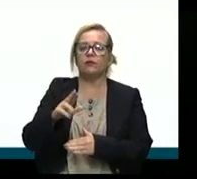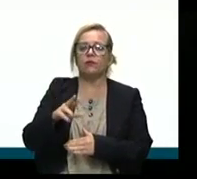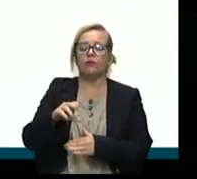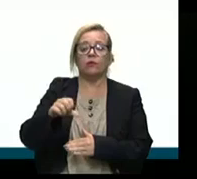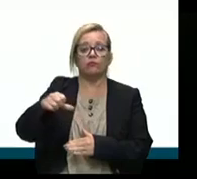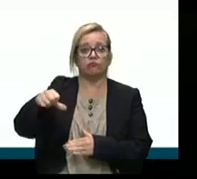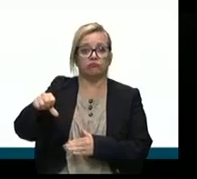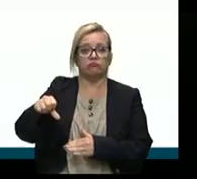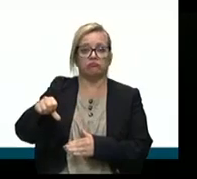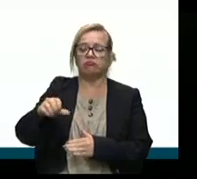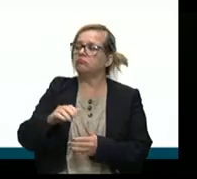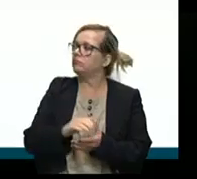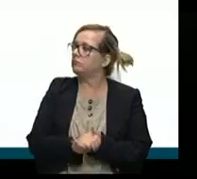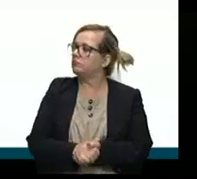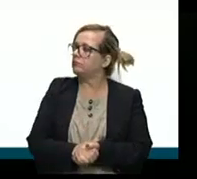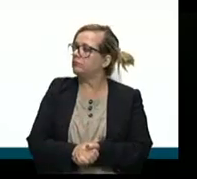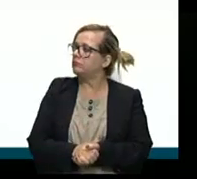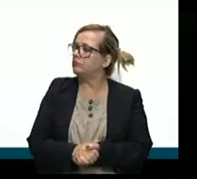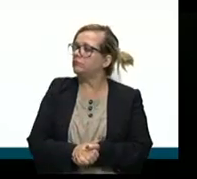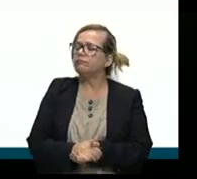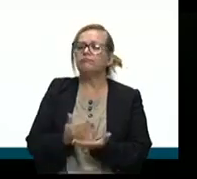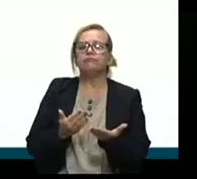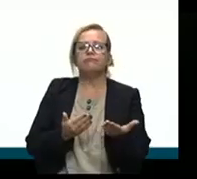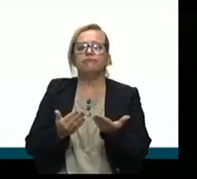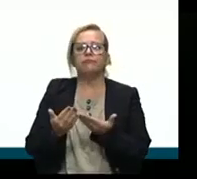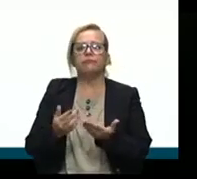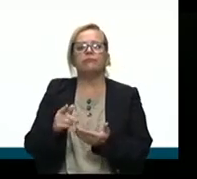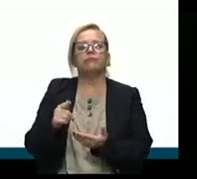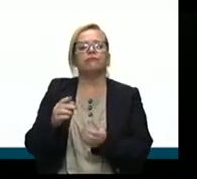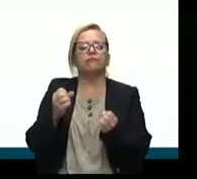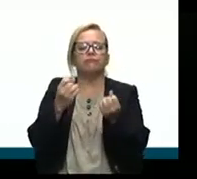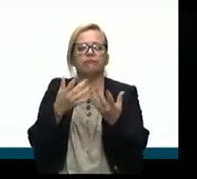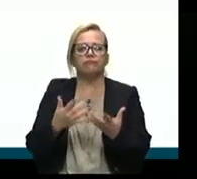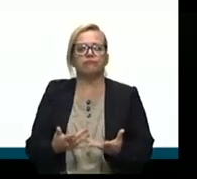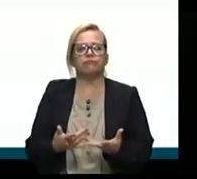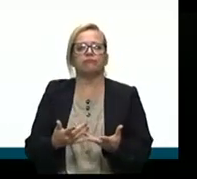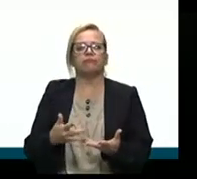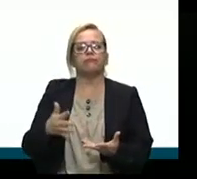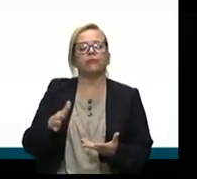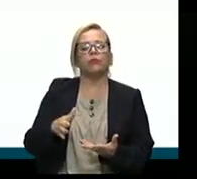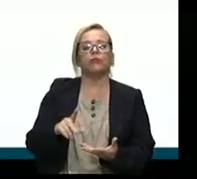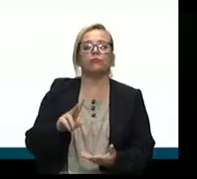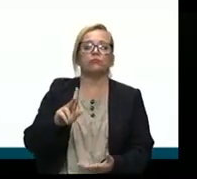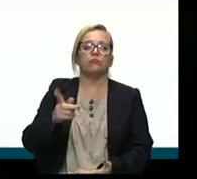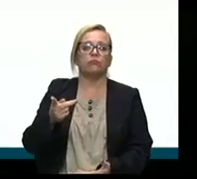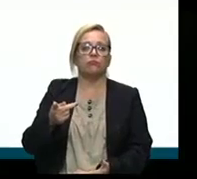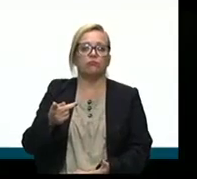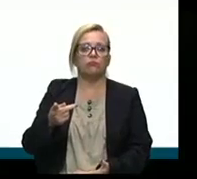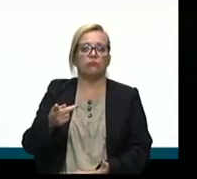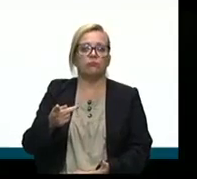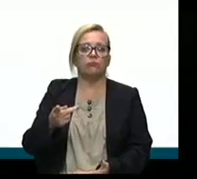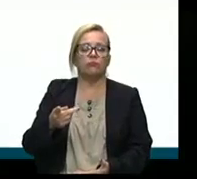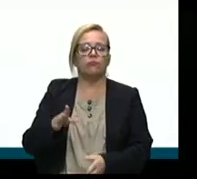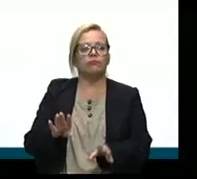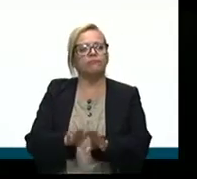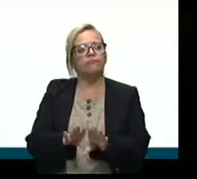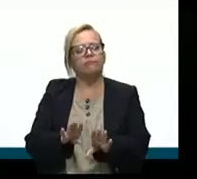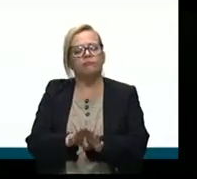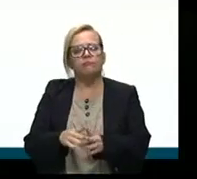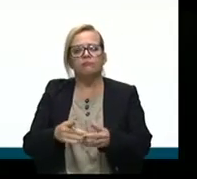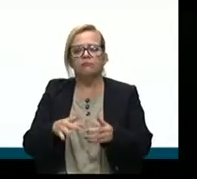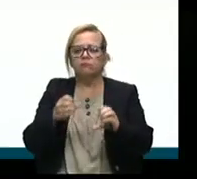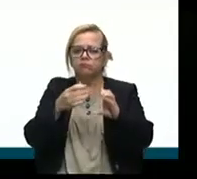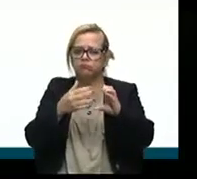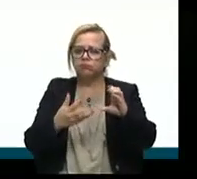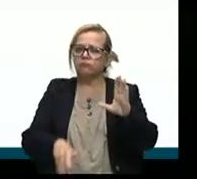a 9? Quanto da variação de g é explicado pela variação de h? E quanto é devido ao acaso e às